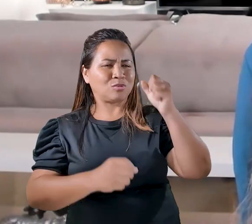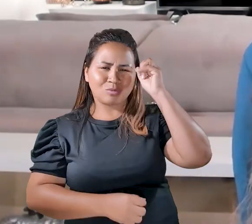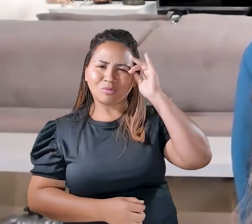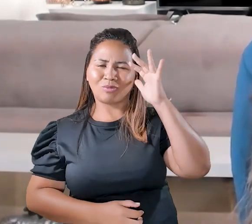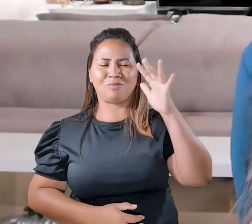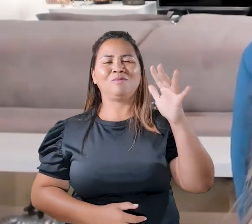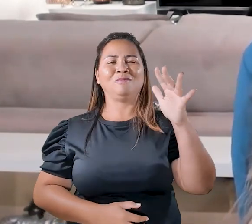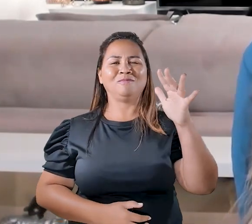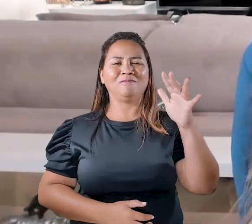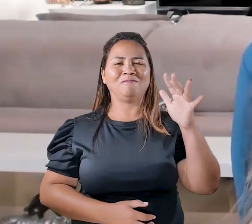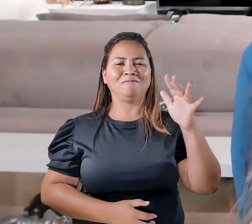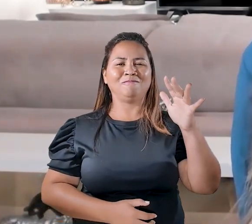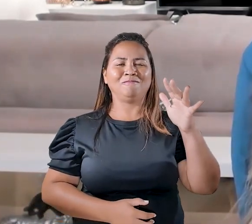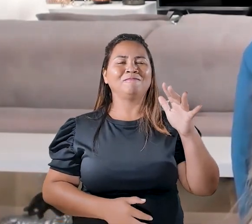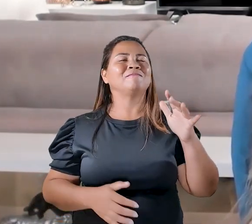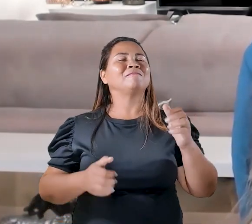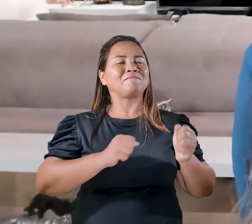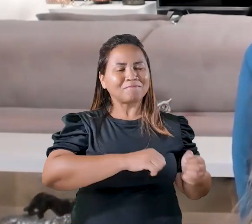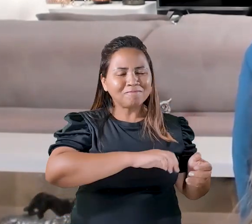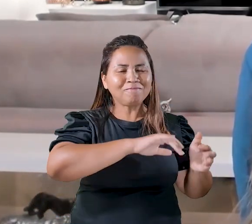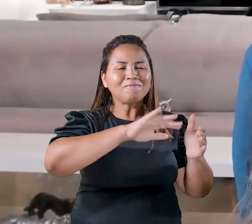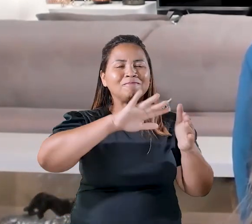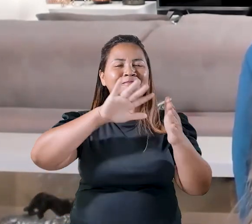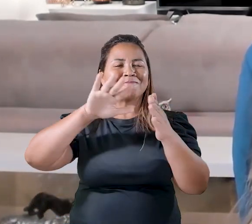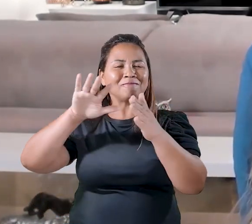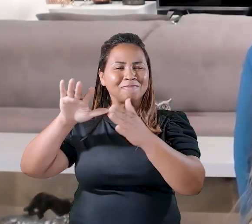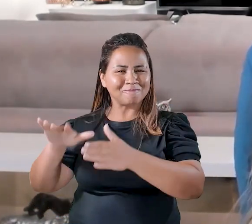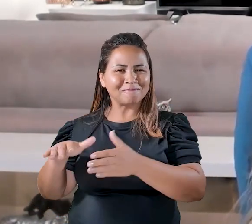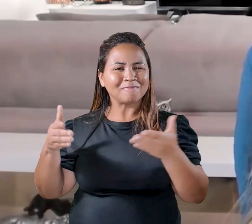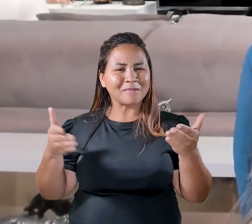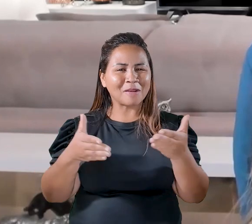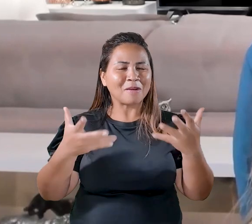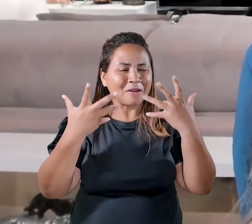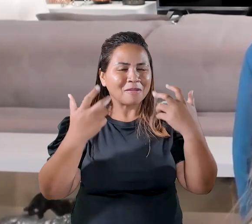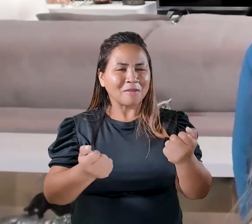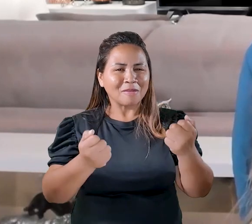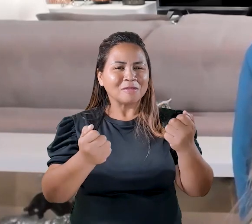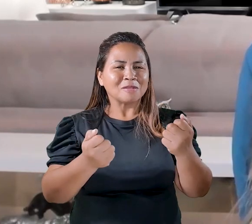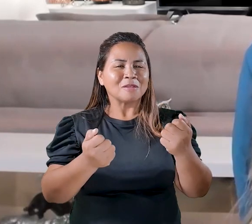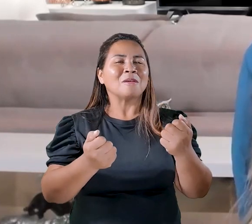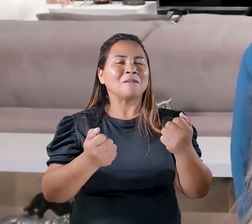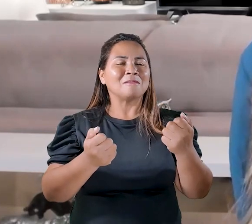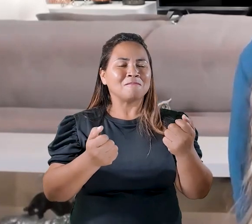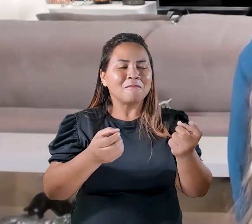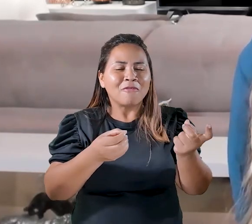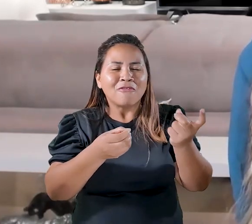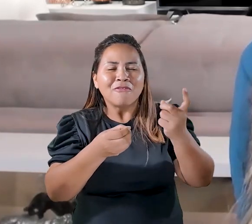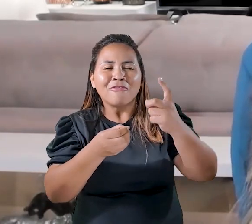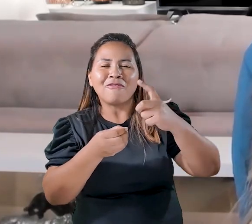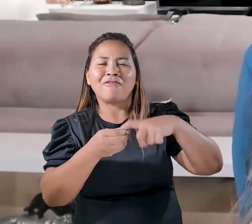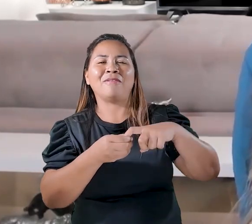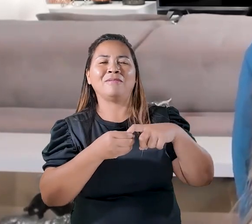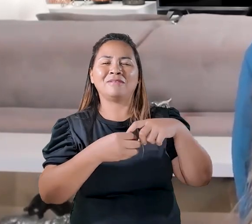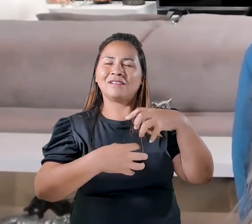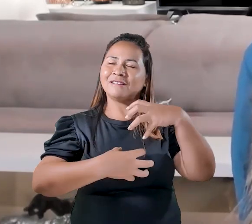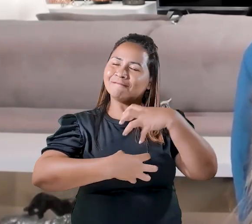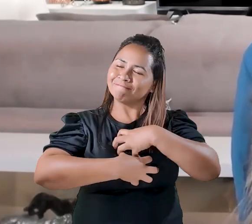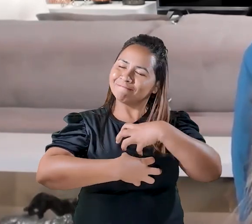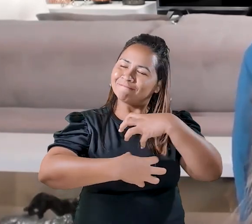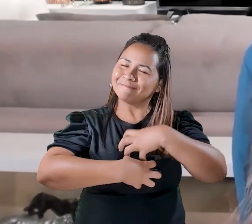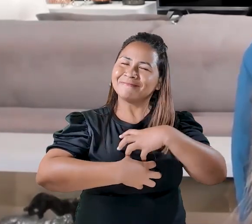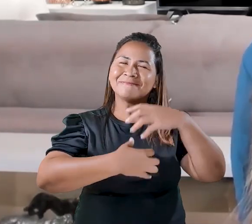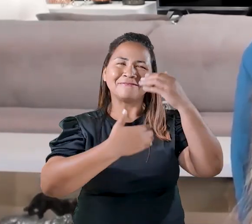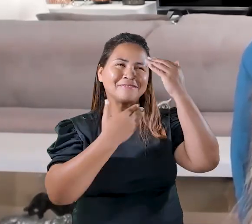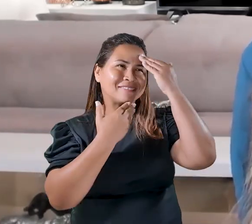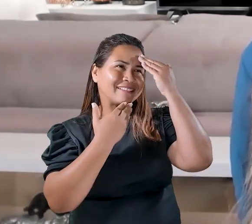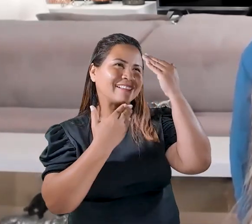você pode ir retornando, abrindo os olhos, com um sentimento de gratidão, com um sentimento